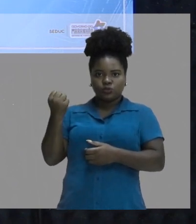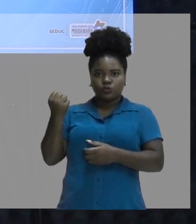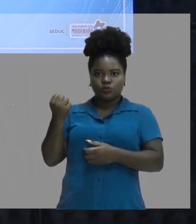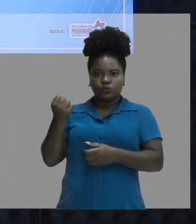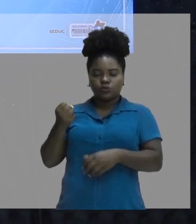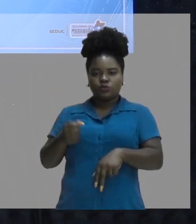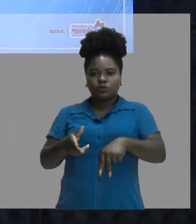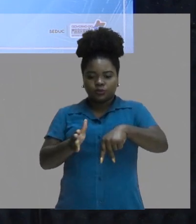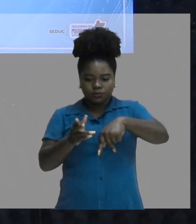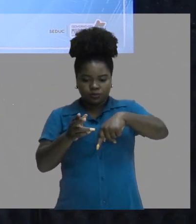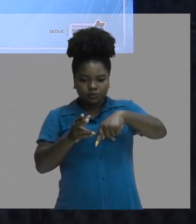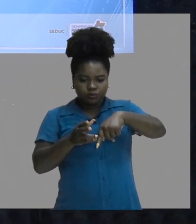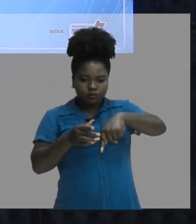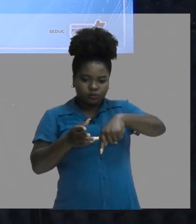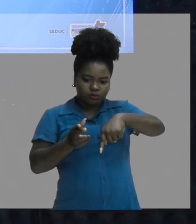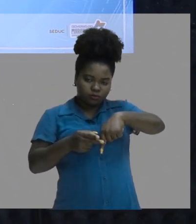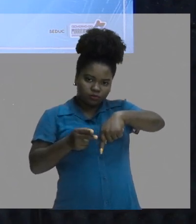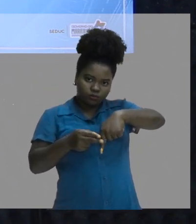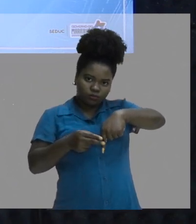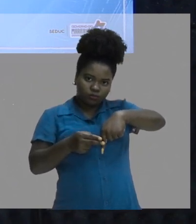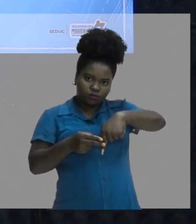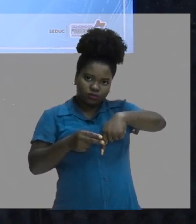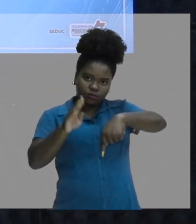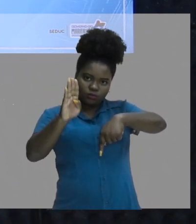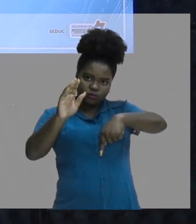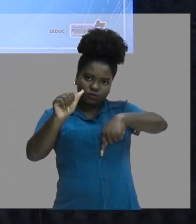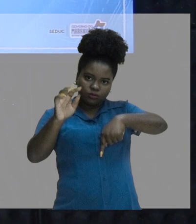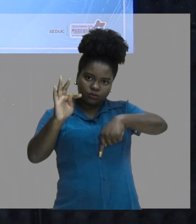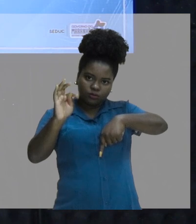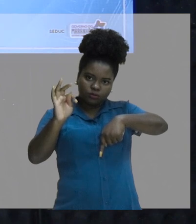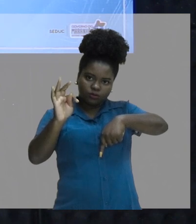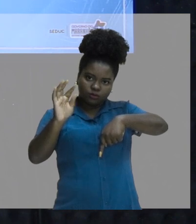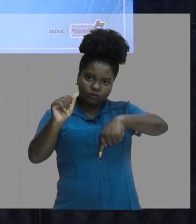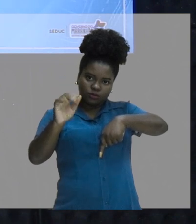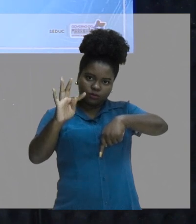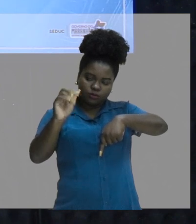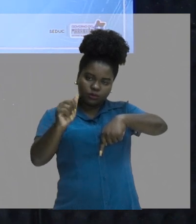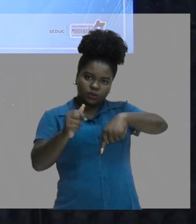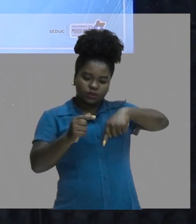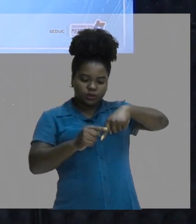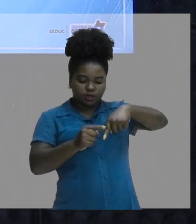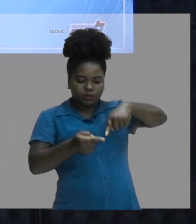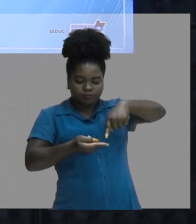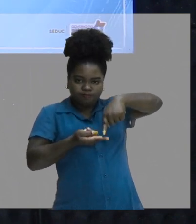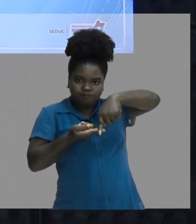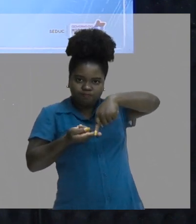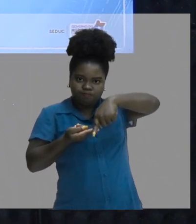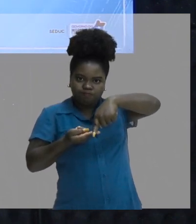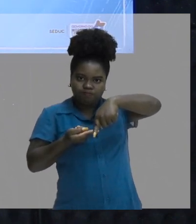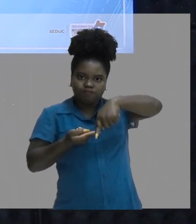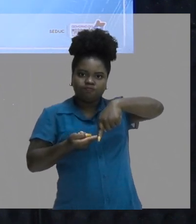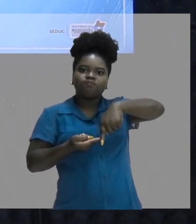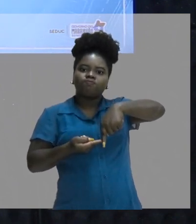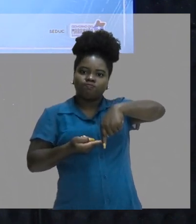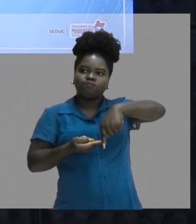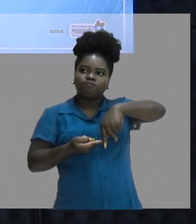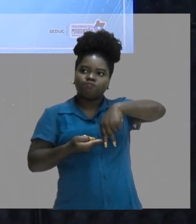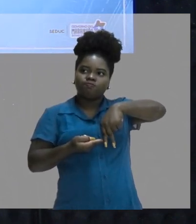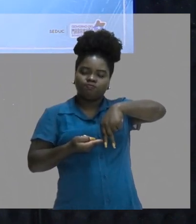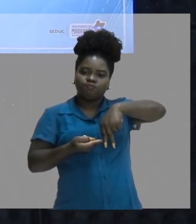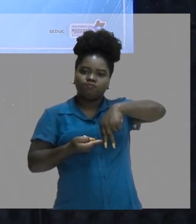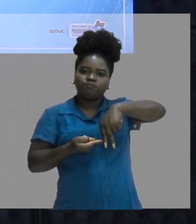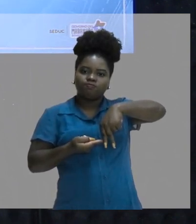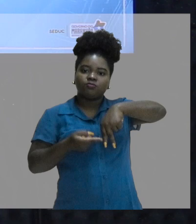músculos da nossa panturrilha, da batata, como vocês conhecem, eles são importantíssimos para fazer com que esse sangue venoso, que é o